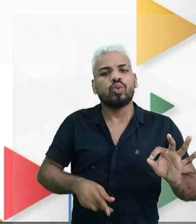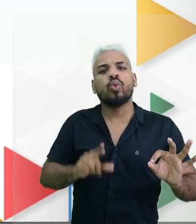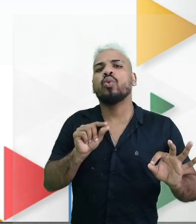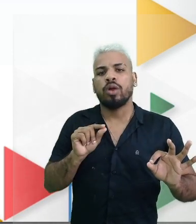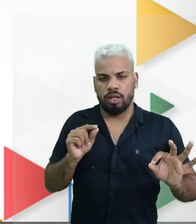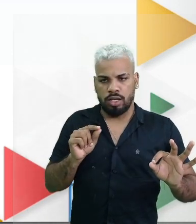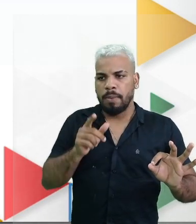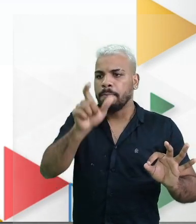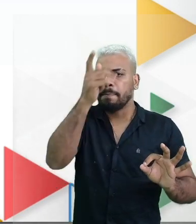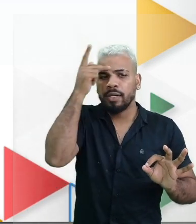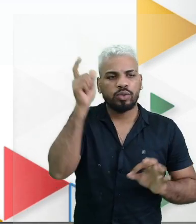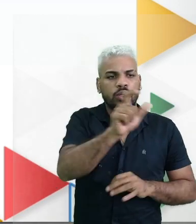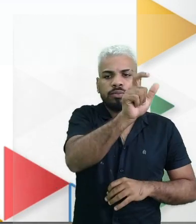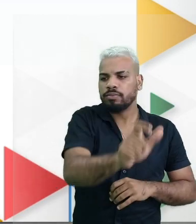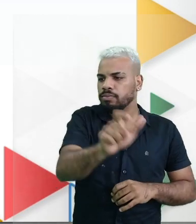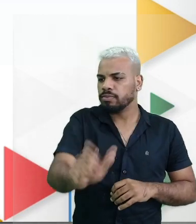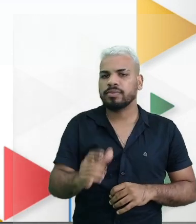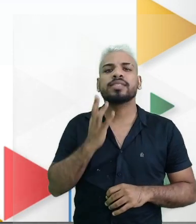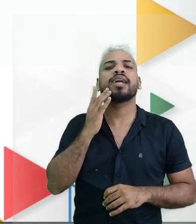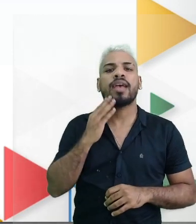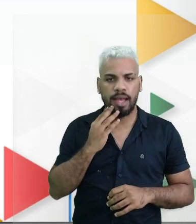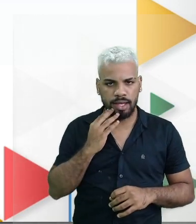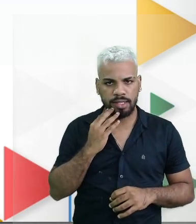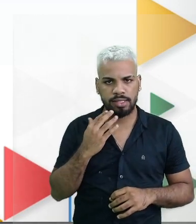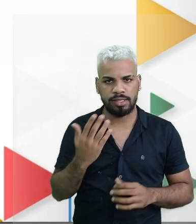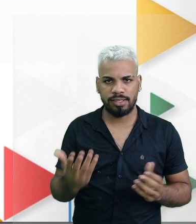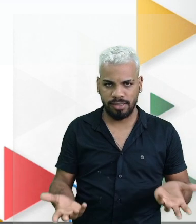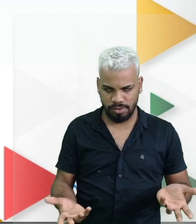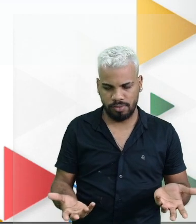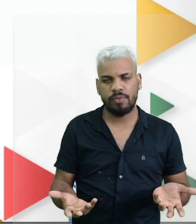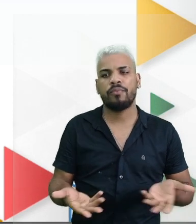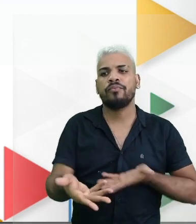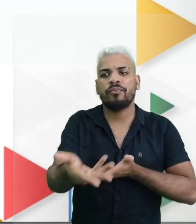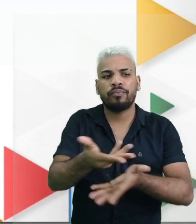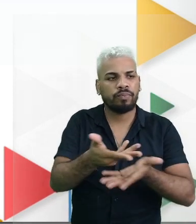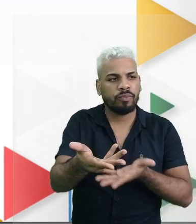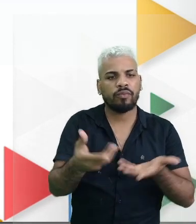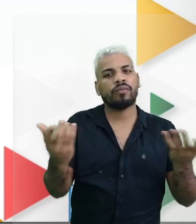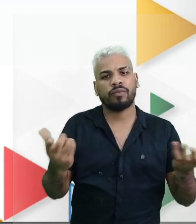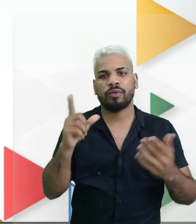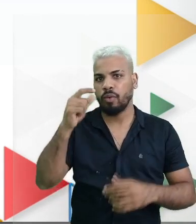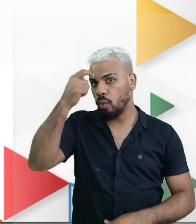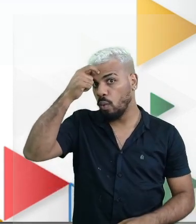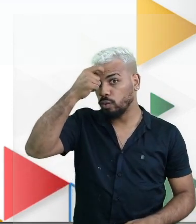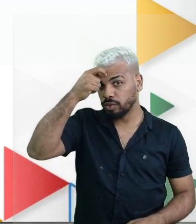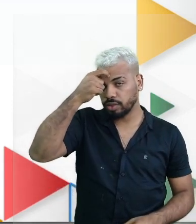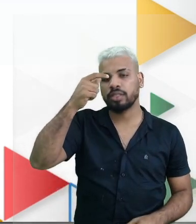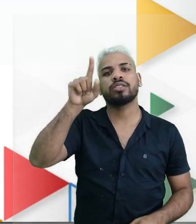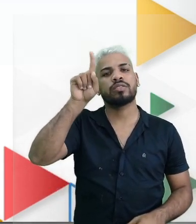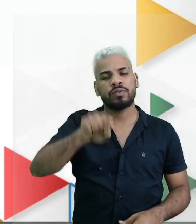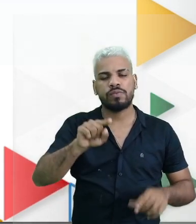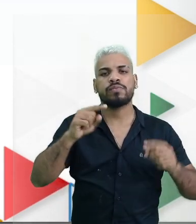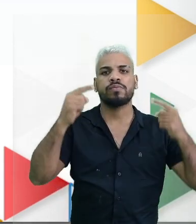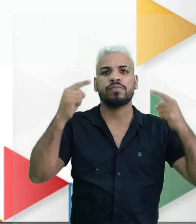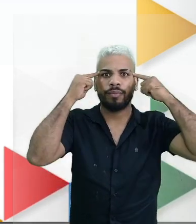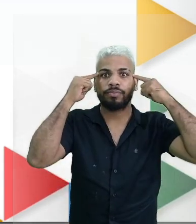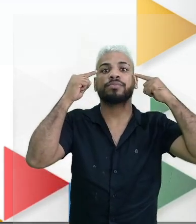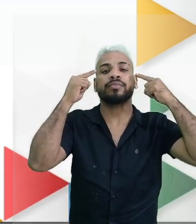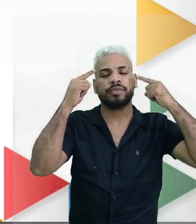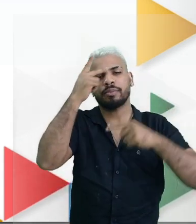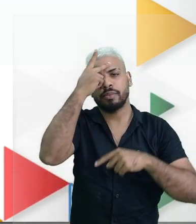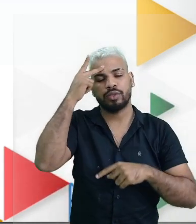quem são as pessoas com quem convivemos. É termos essa consciência torna as